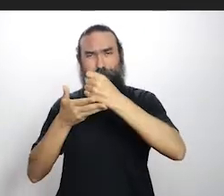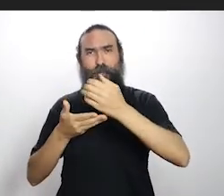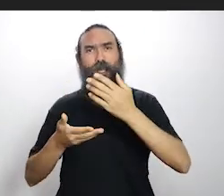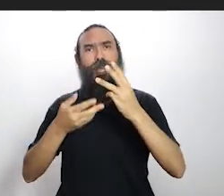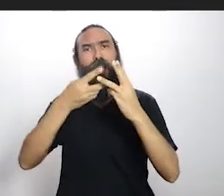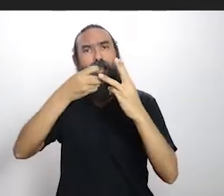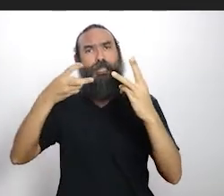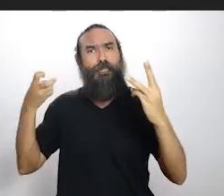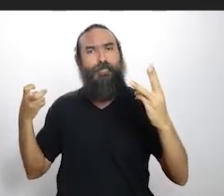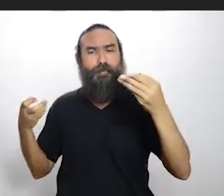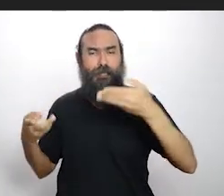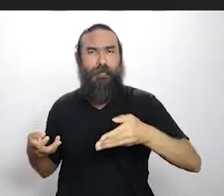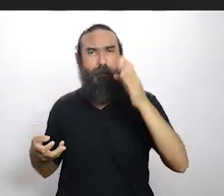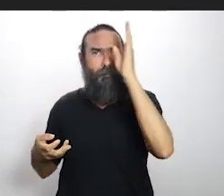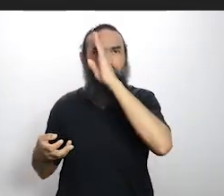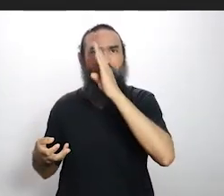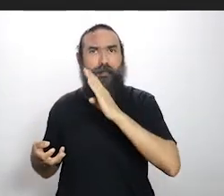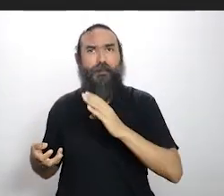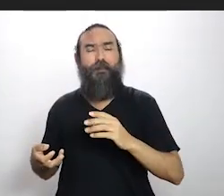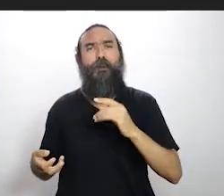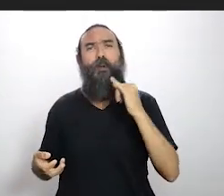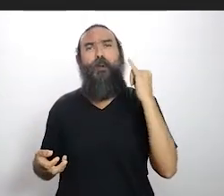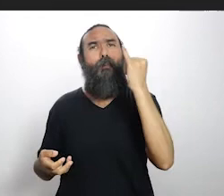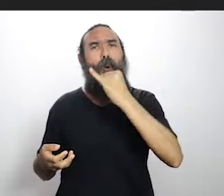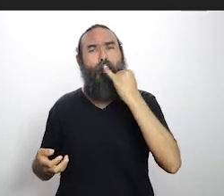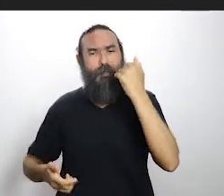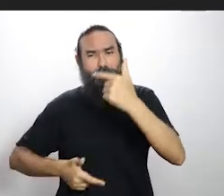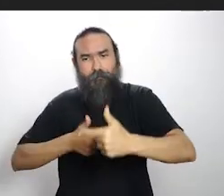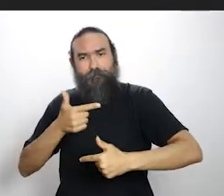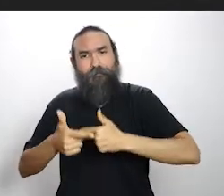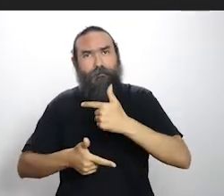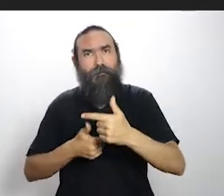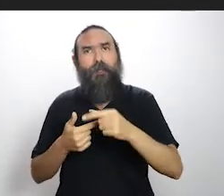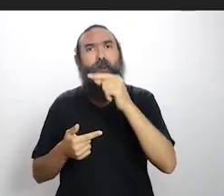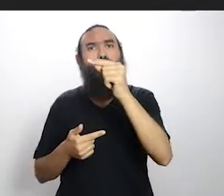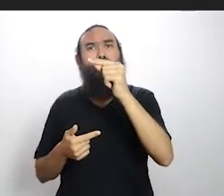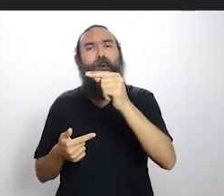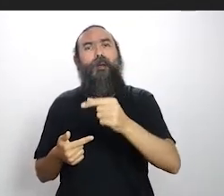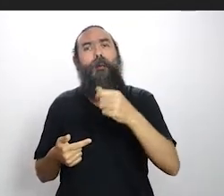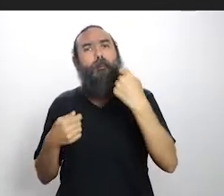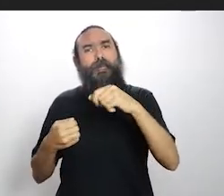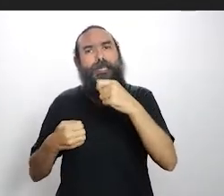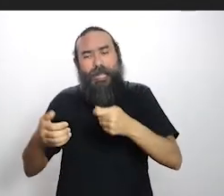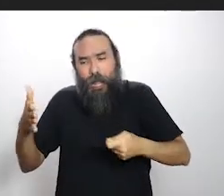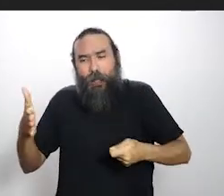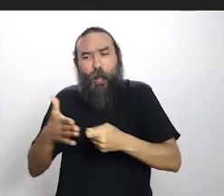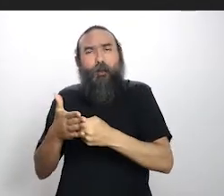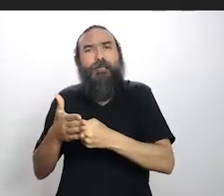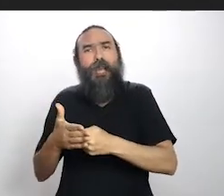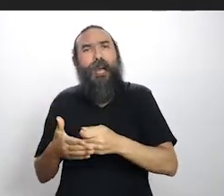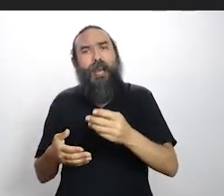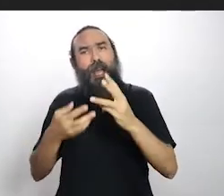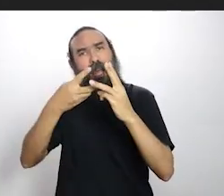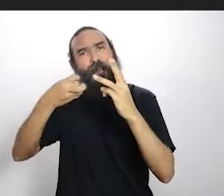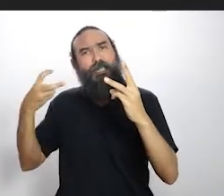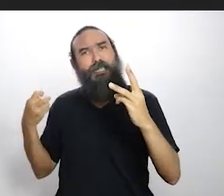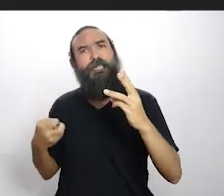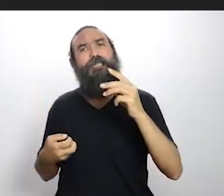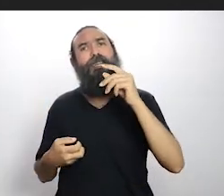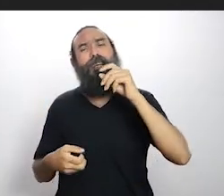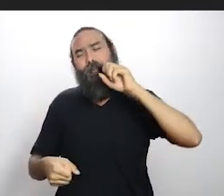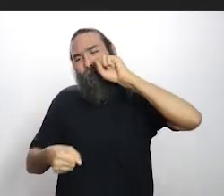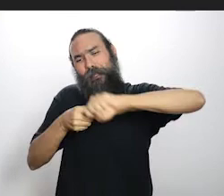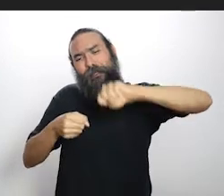para a denúncia do genocídio histórico que nós vivemos historicamente, a população, os povos indígenas, a população negra